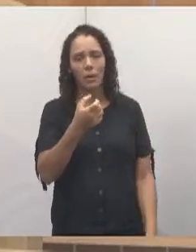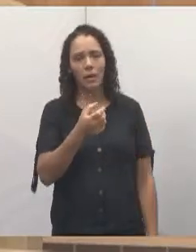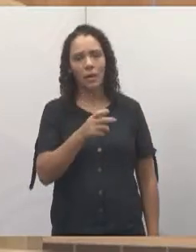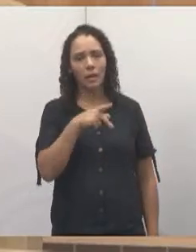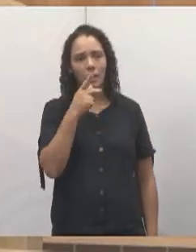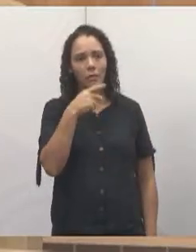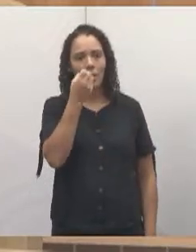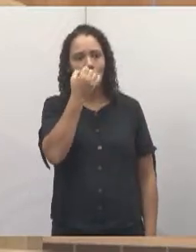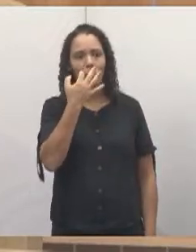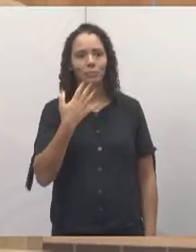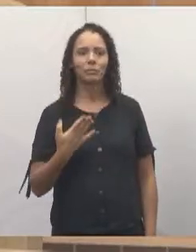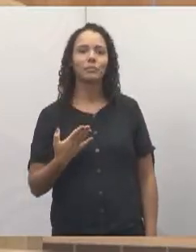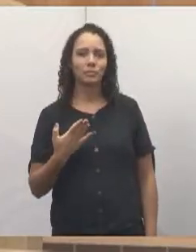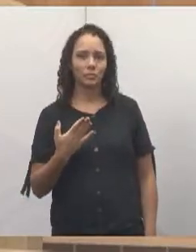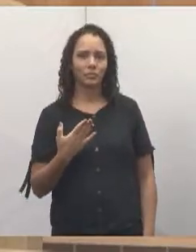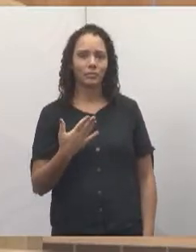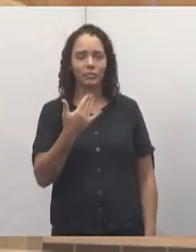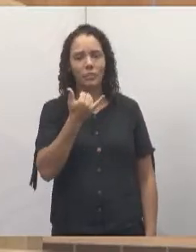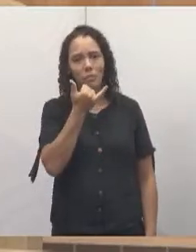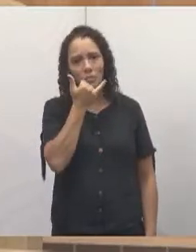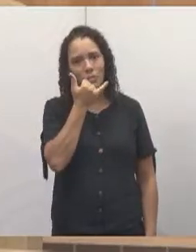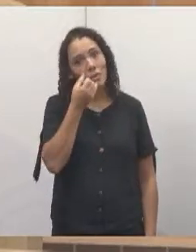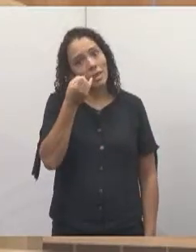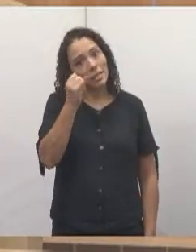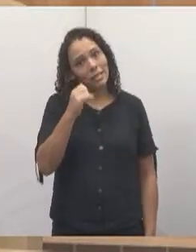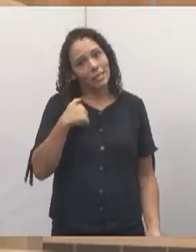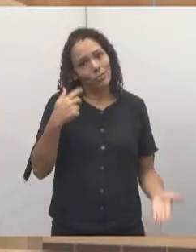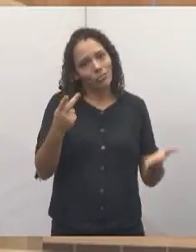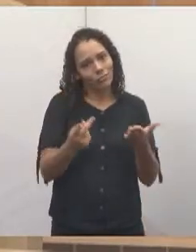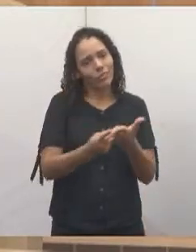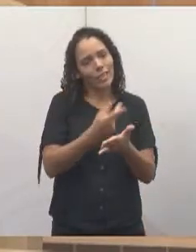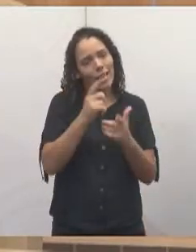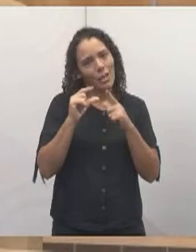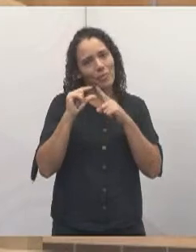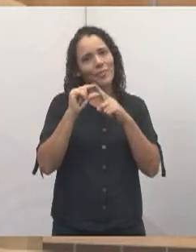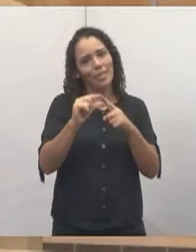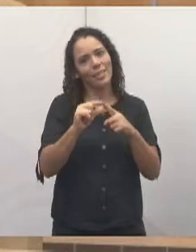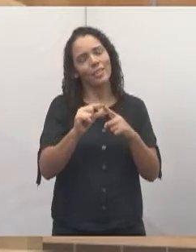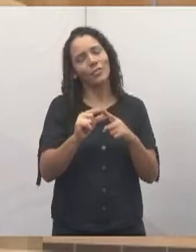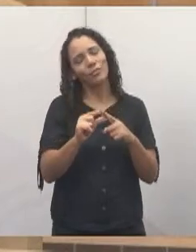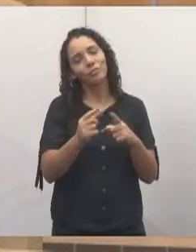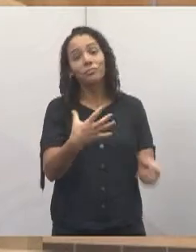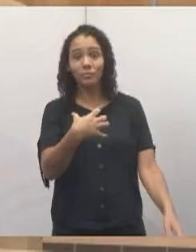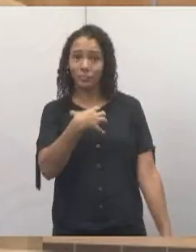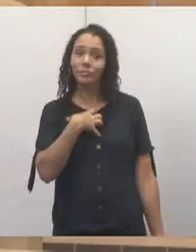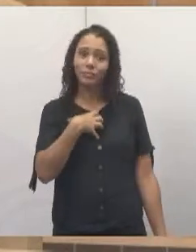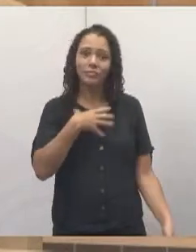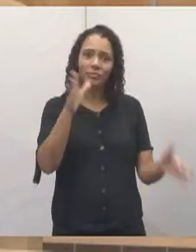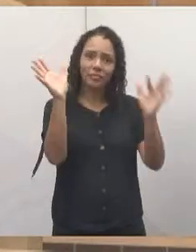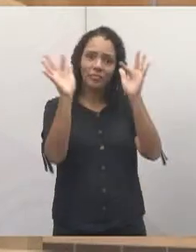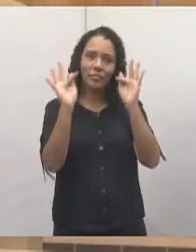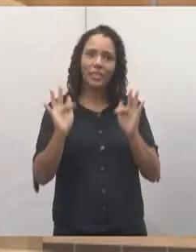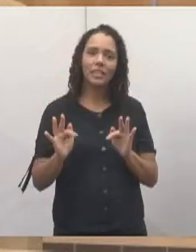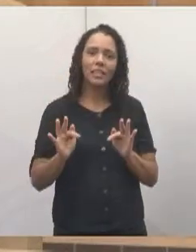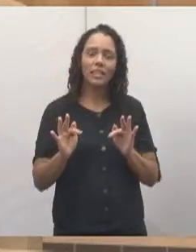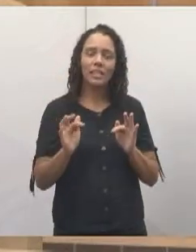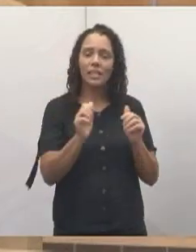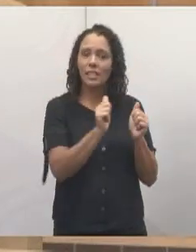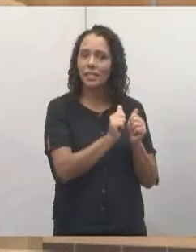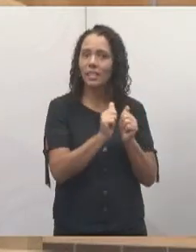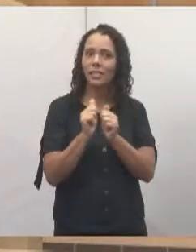já com algum equívoco de fala. Muito feliz, muito feliz em poder acompanhar.